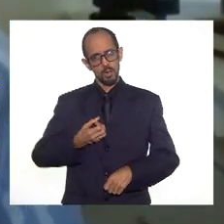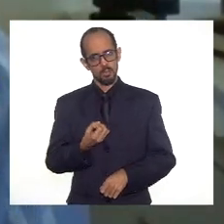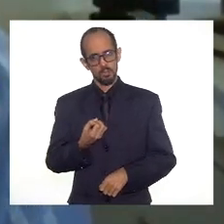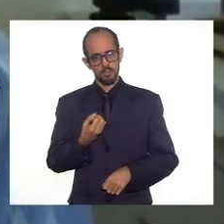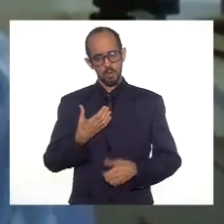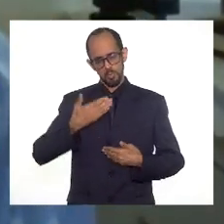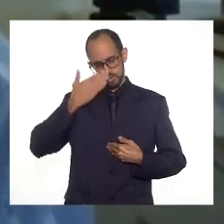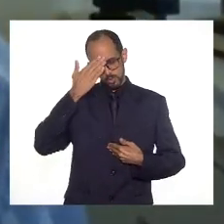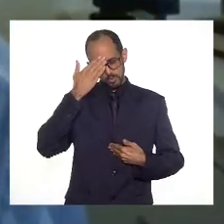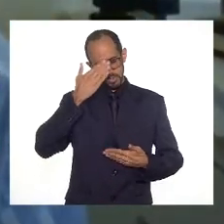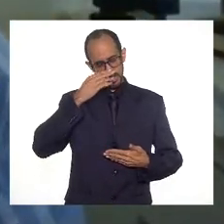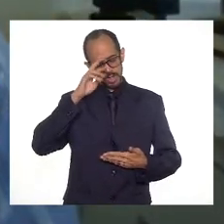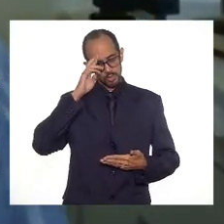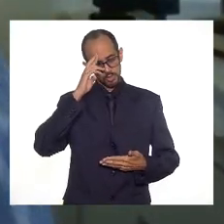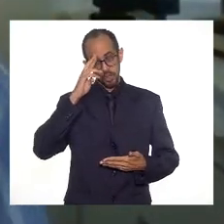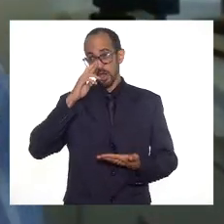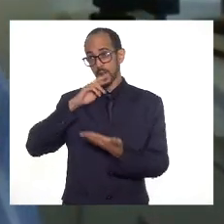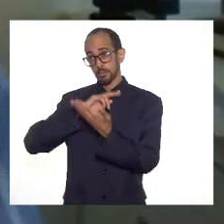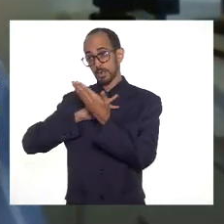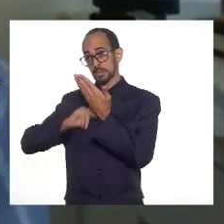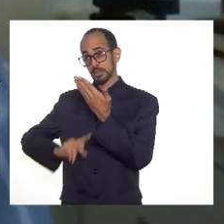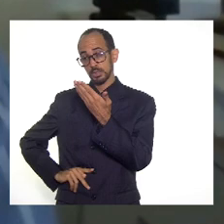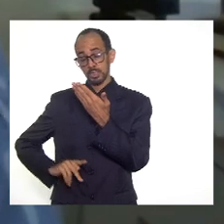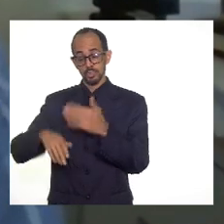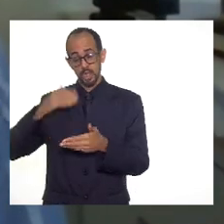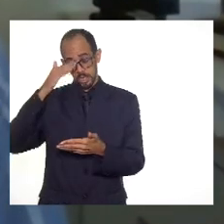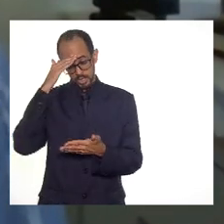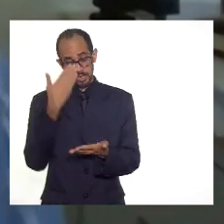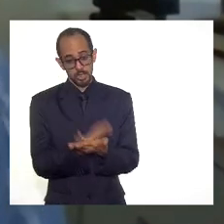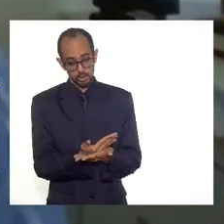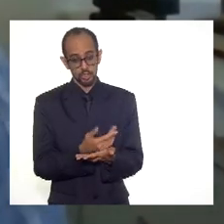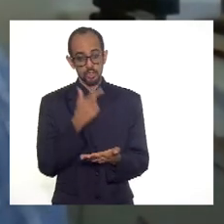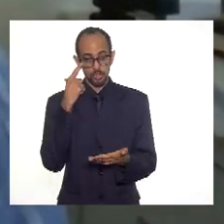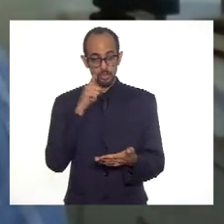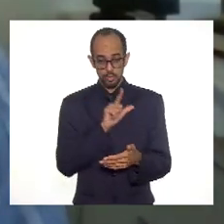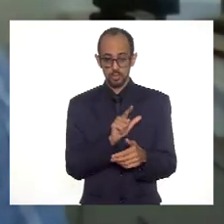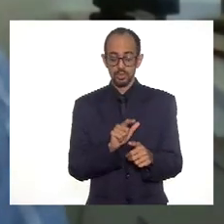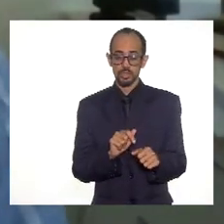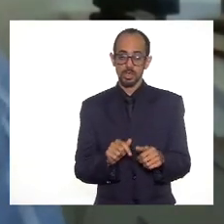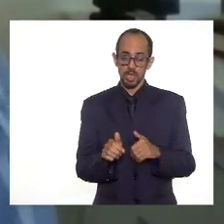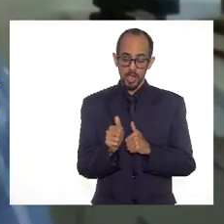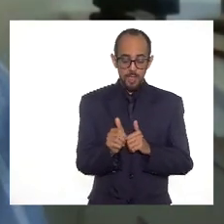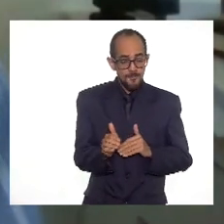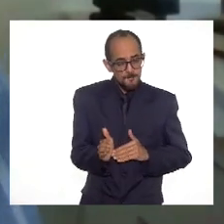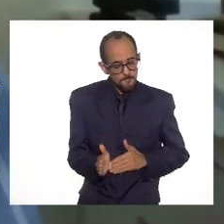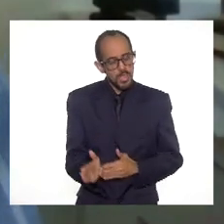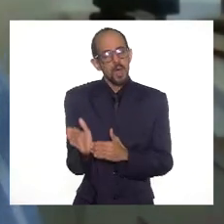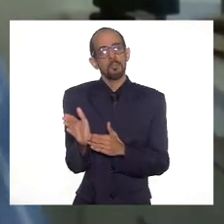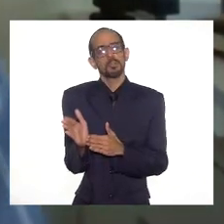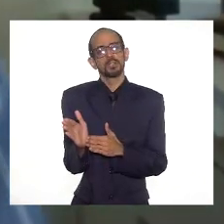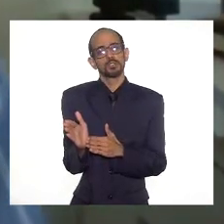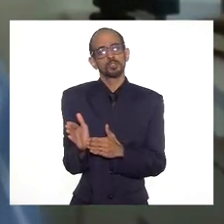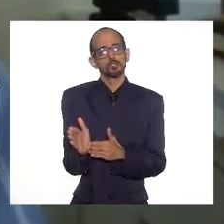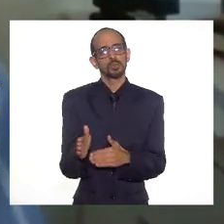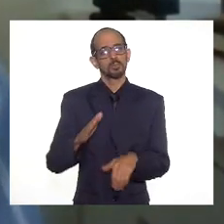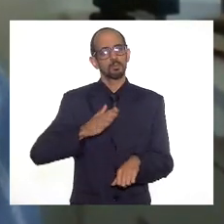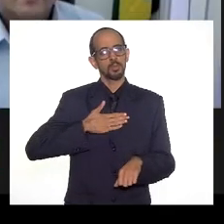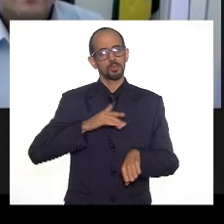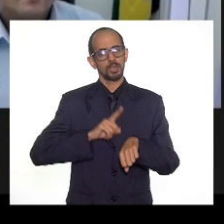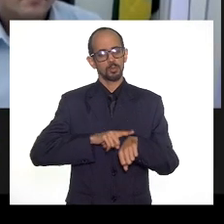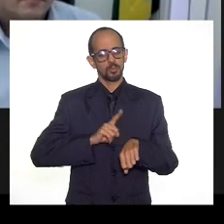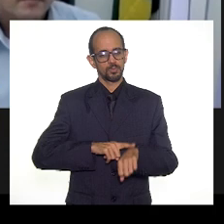Muito obrigado, senhora presidente. Acredito que cumpri fielmente meu